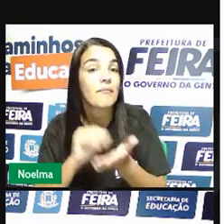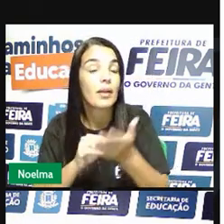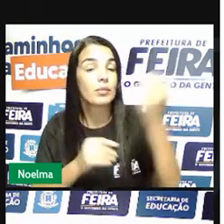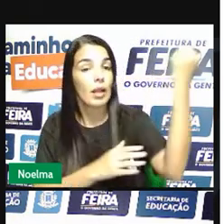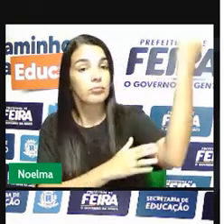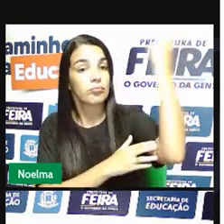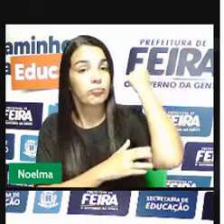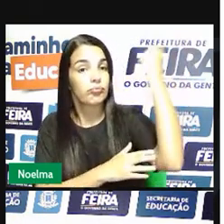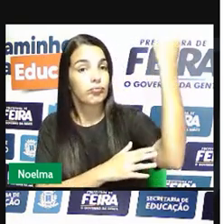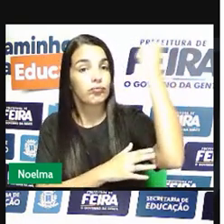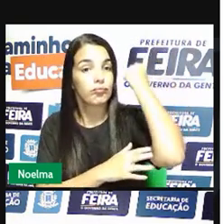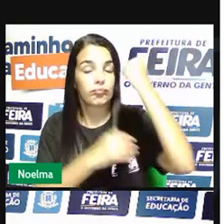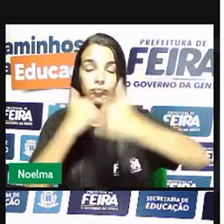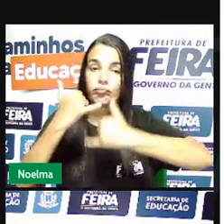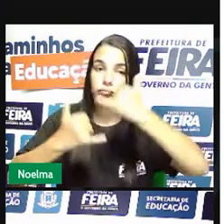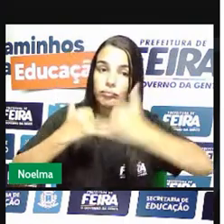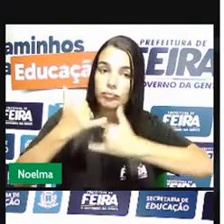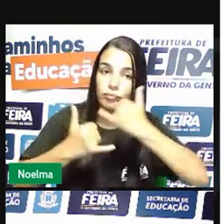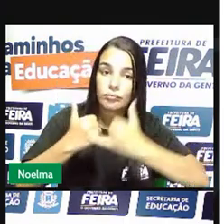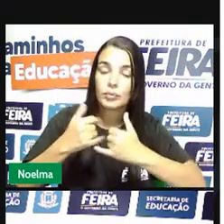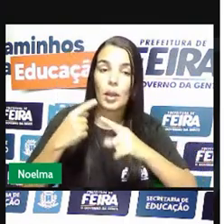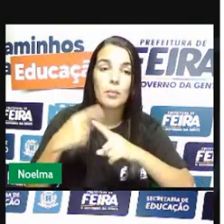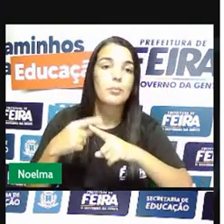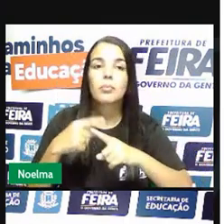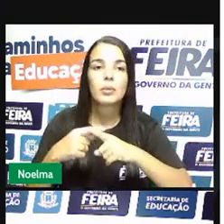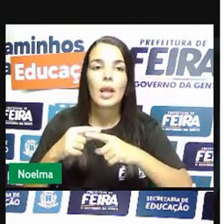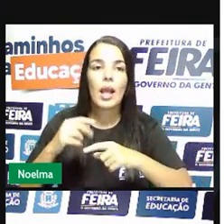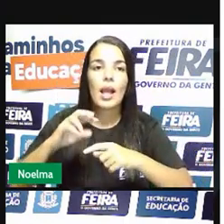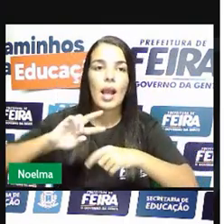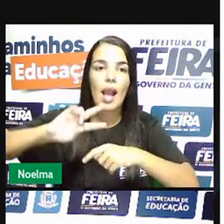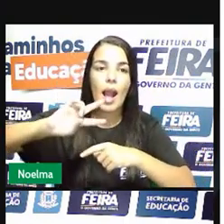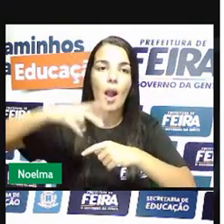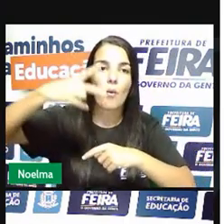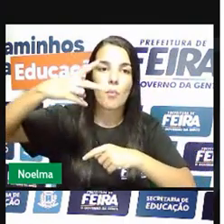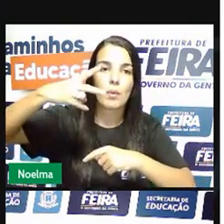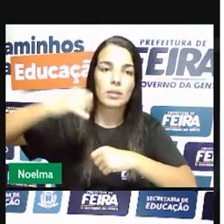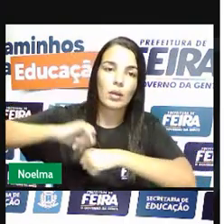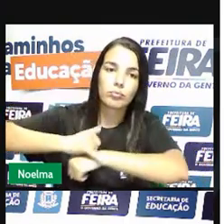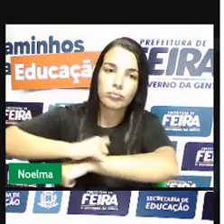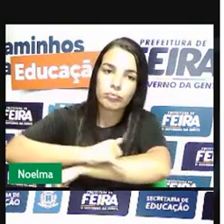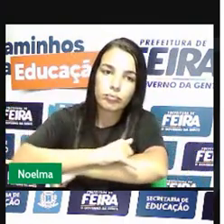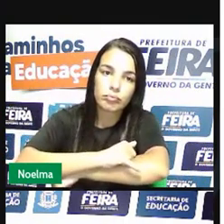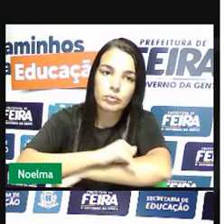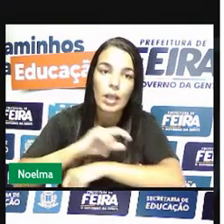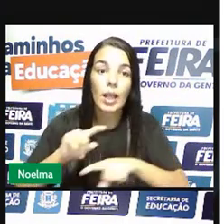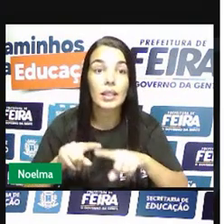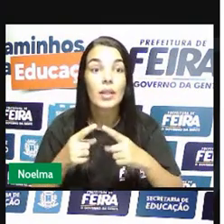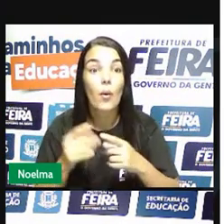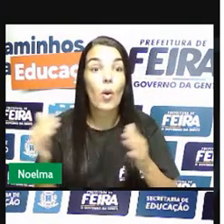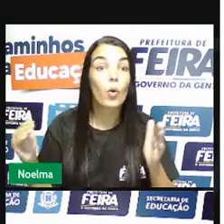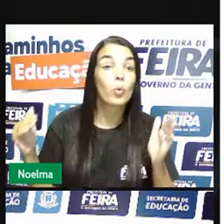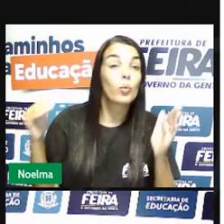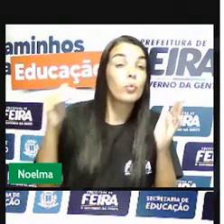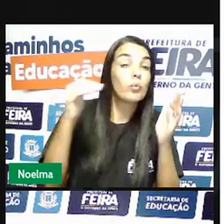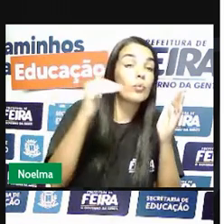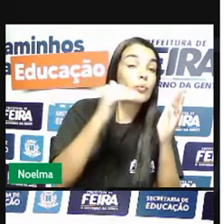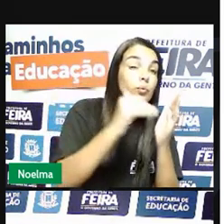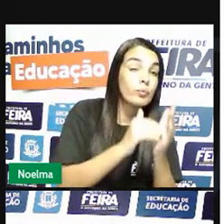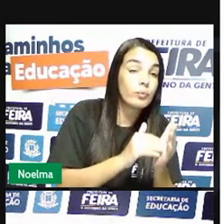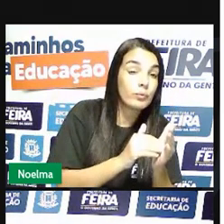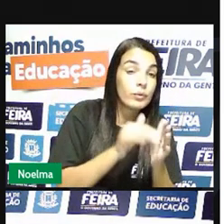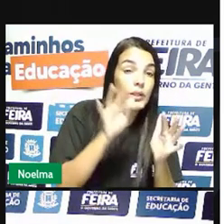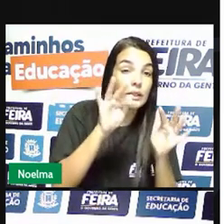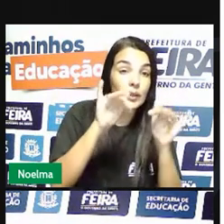crianças e gerado aí problemas como o aumento da massa corporal e problemas de saúde. Quando a gente vai lá para